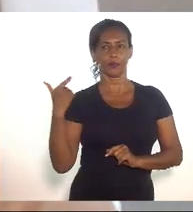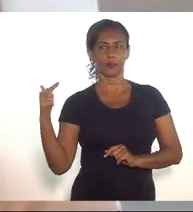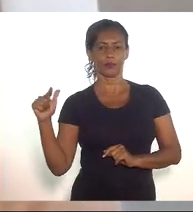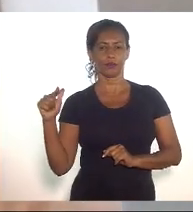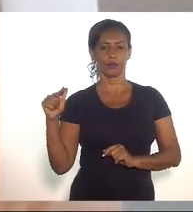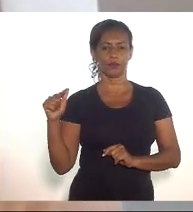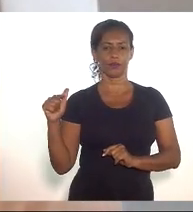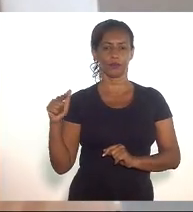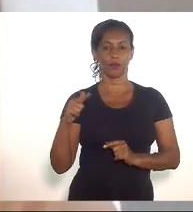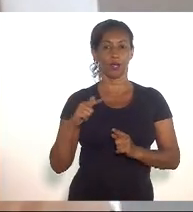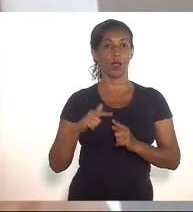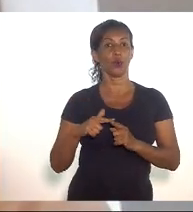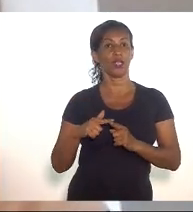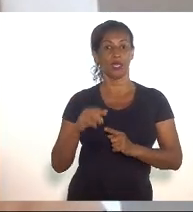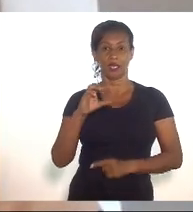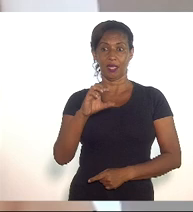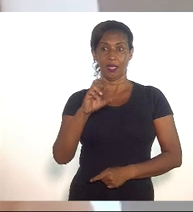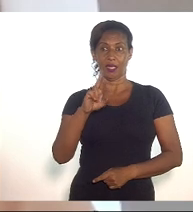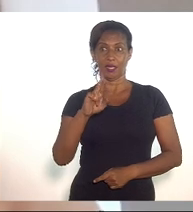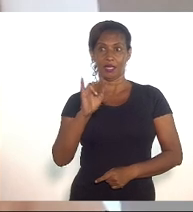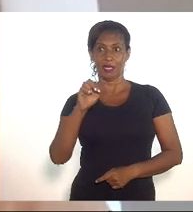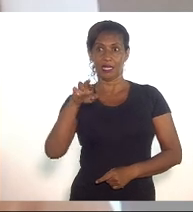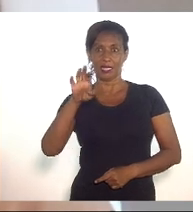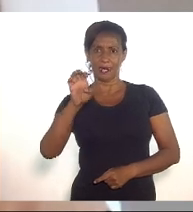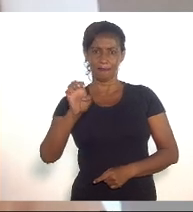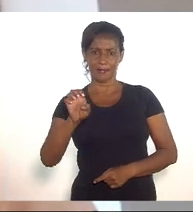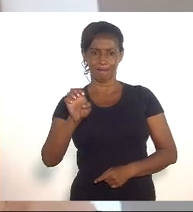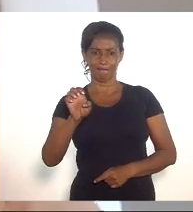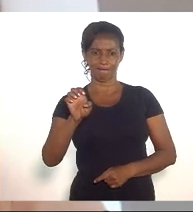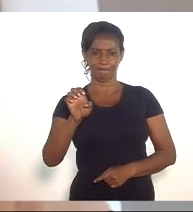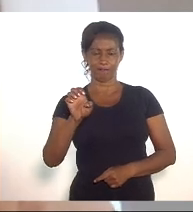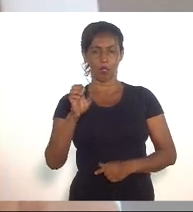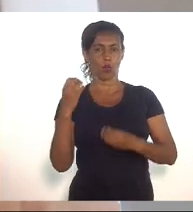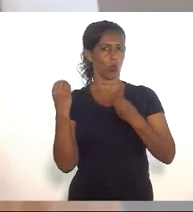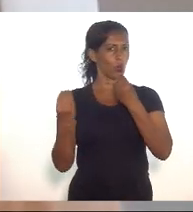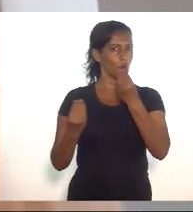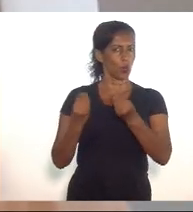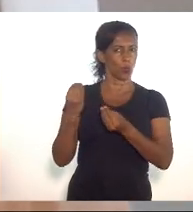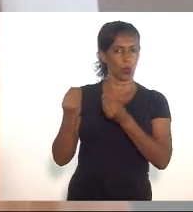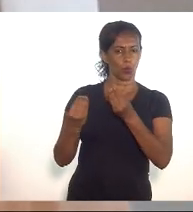de criminalidade, em que também, quando se construiu